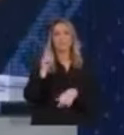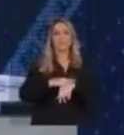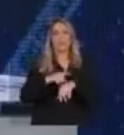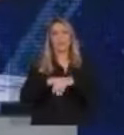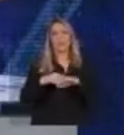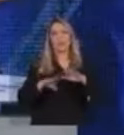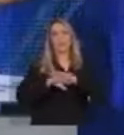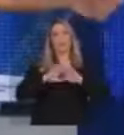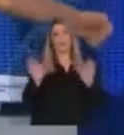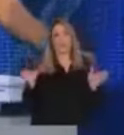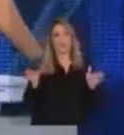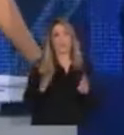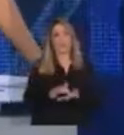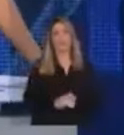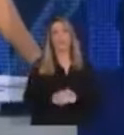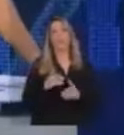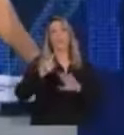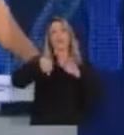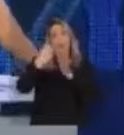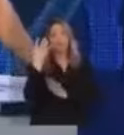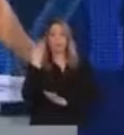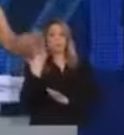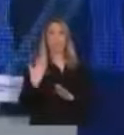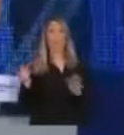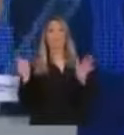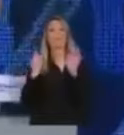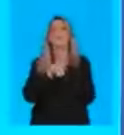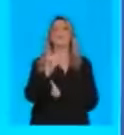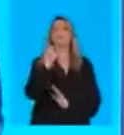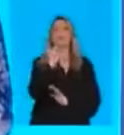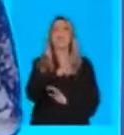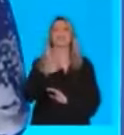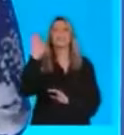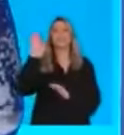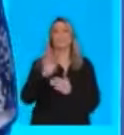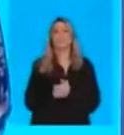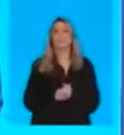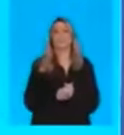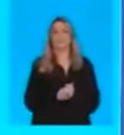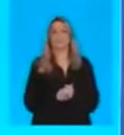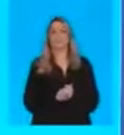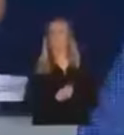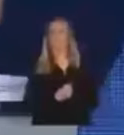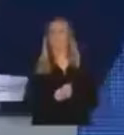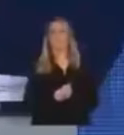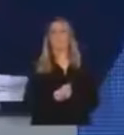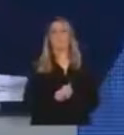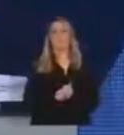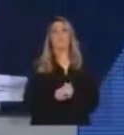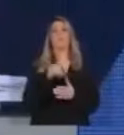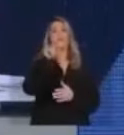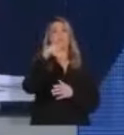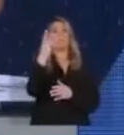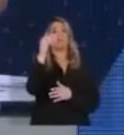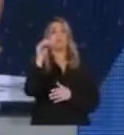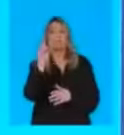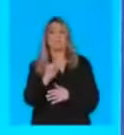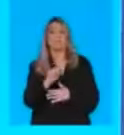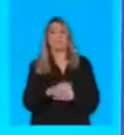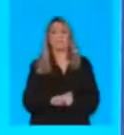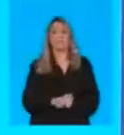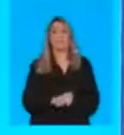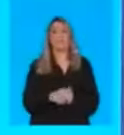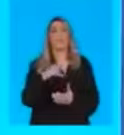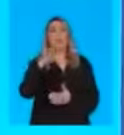Jandira feg é a próxima a perguntar para quem a senhora deseja fazer sua pergunta pro Molon por favor a senhora tem 30 segundos